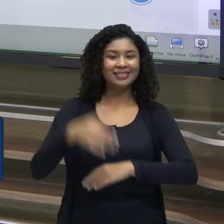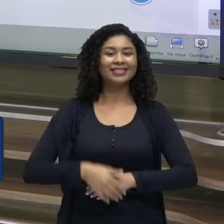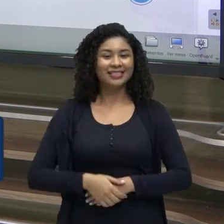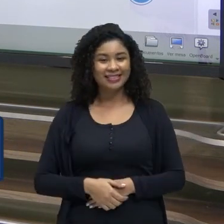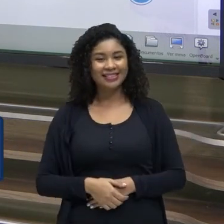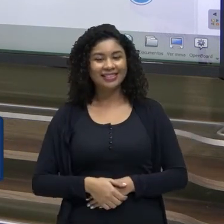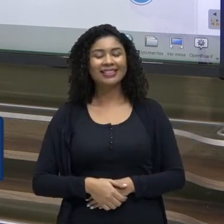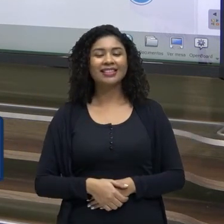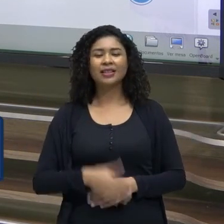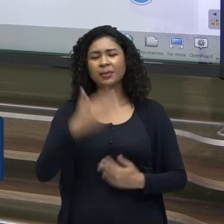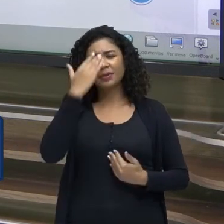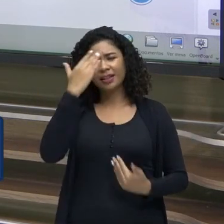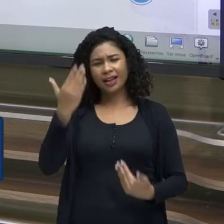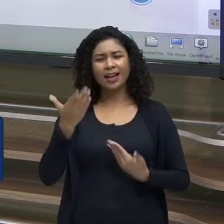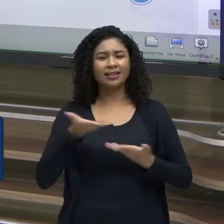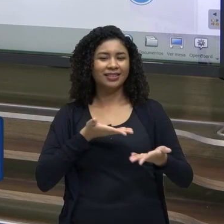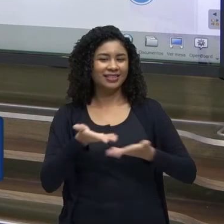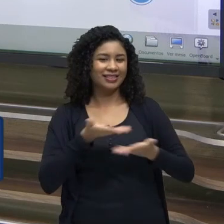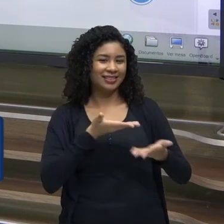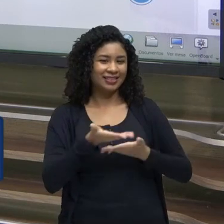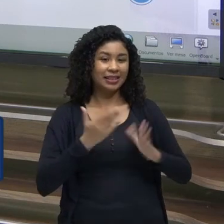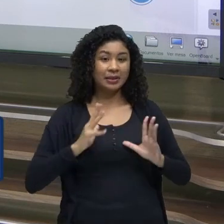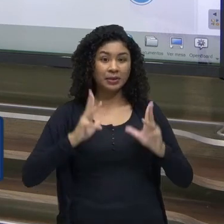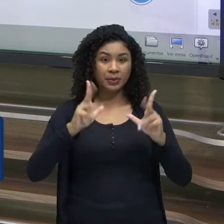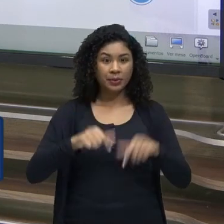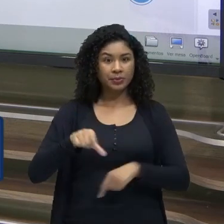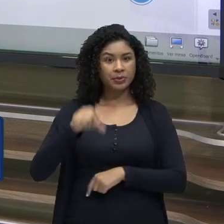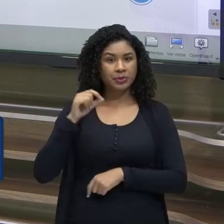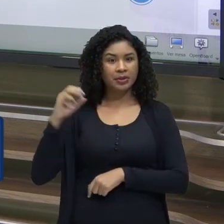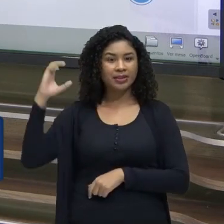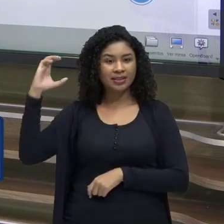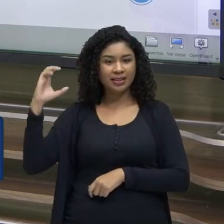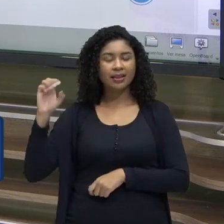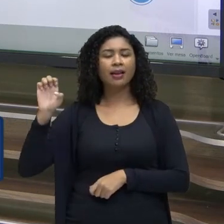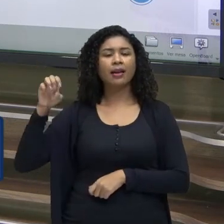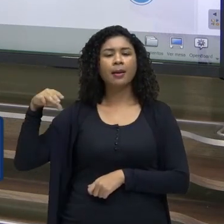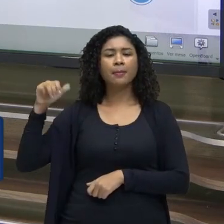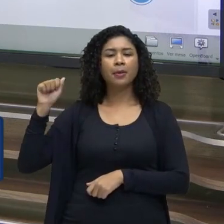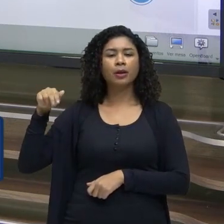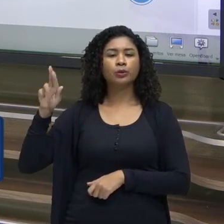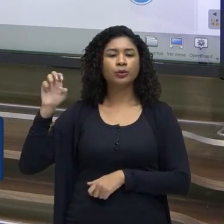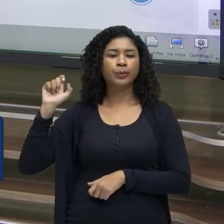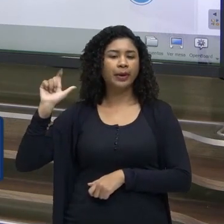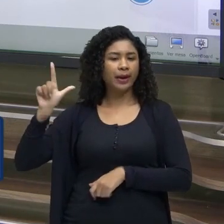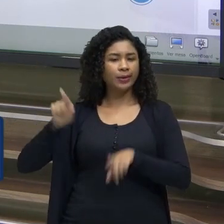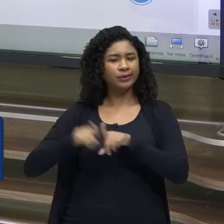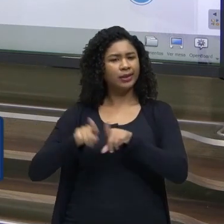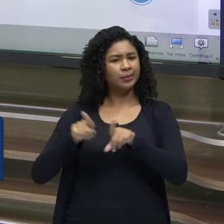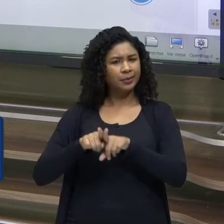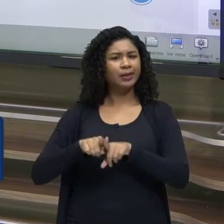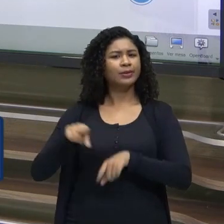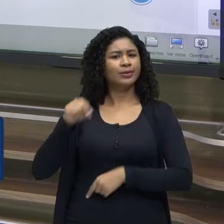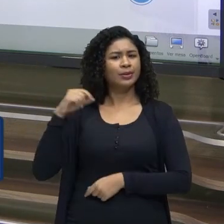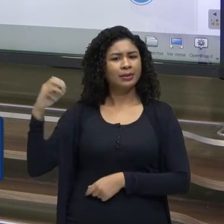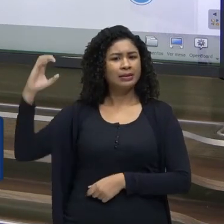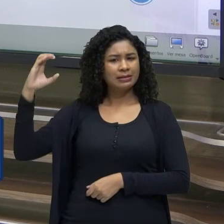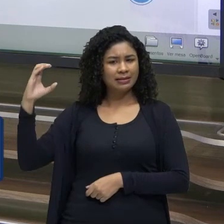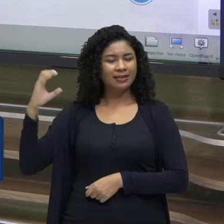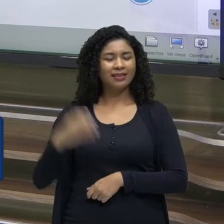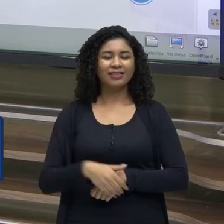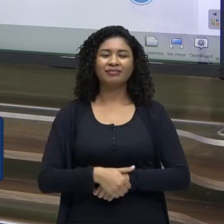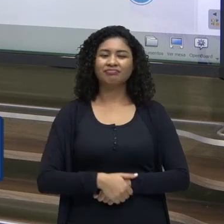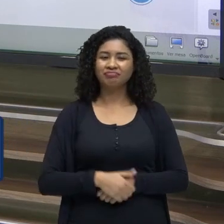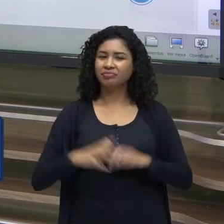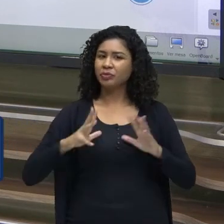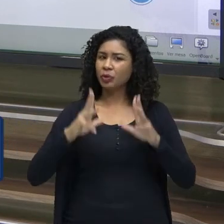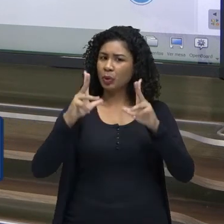pela sua participação. Todo mundo na alternativa C. O Emanuel com C de carta também, qual aí, ó? Todo mundo